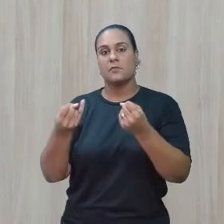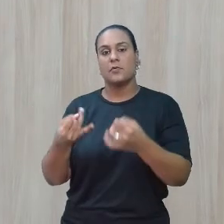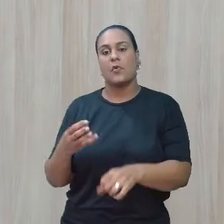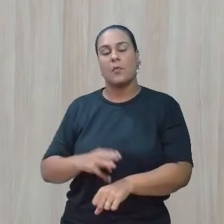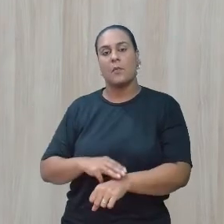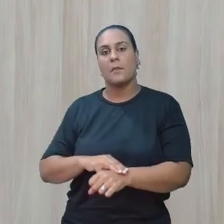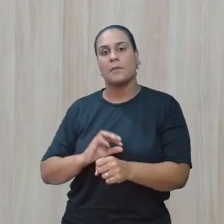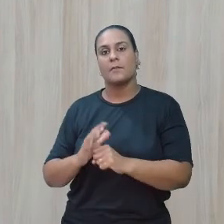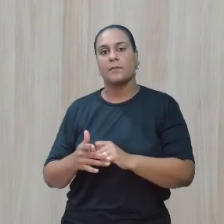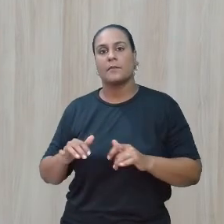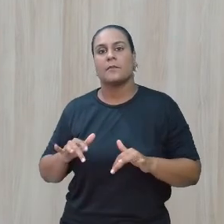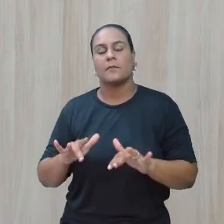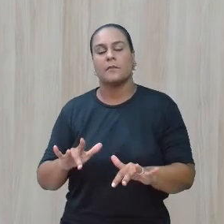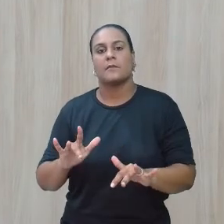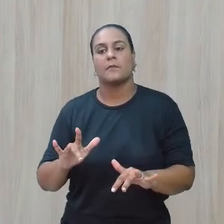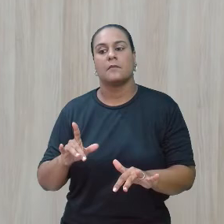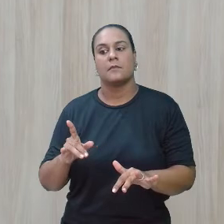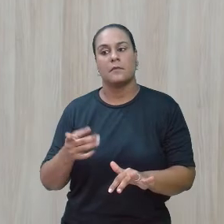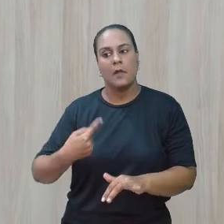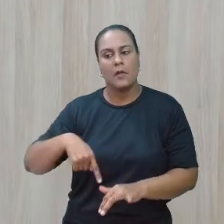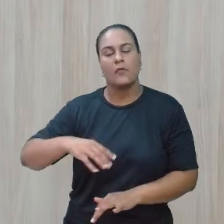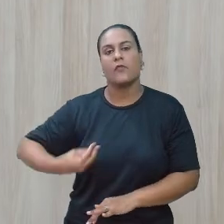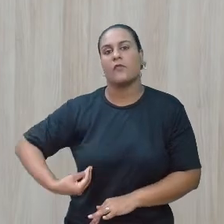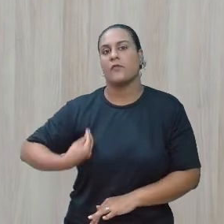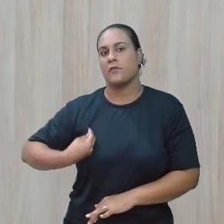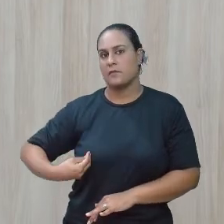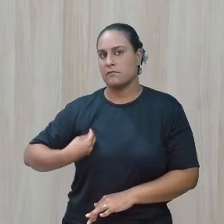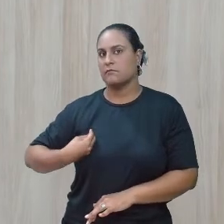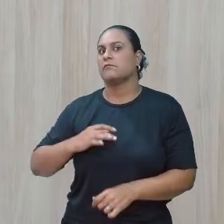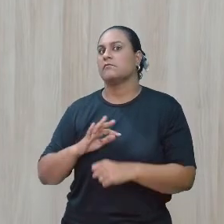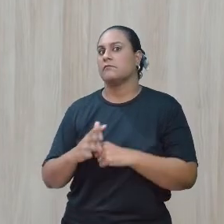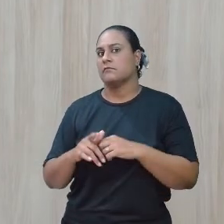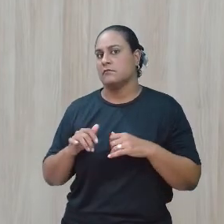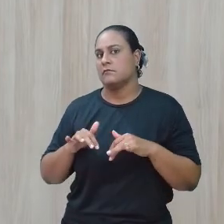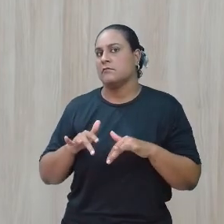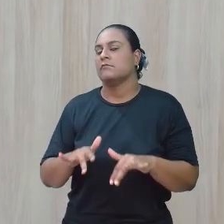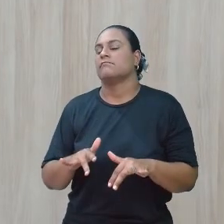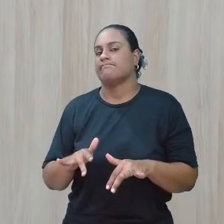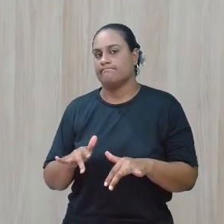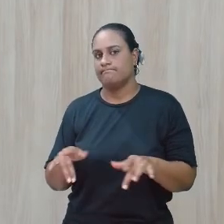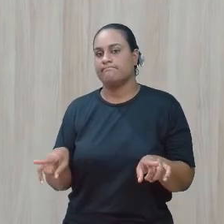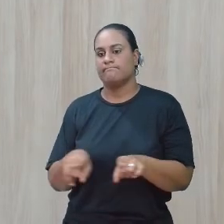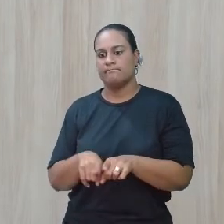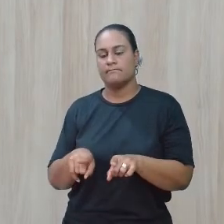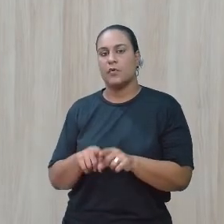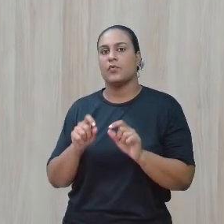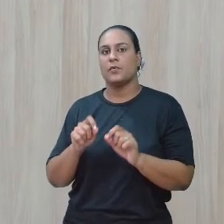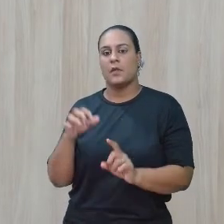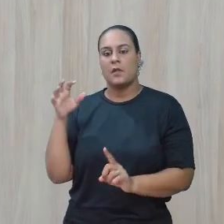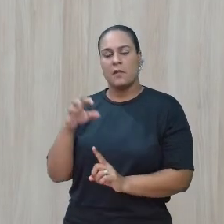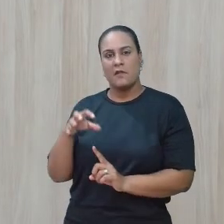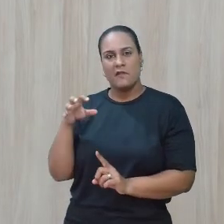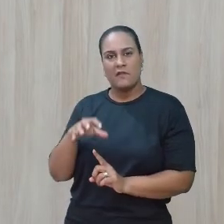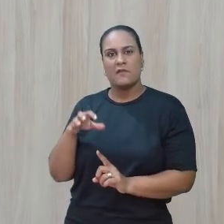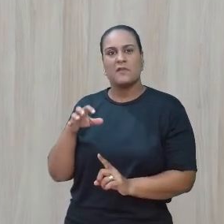que a gente vivencia, e a pandemia também pode causar, né, uma questão, um